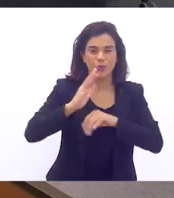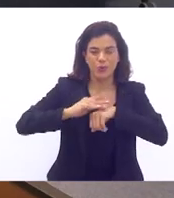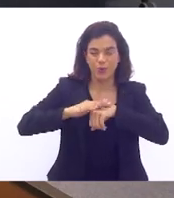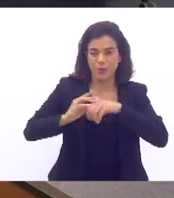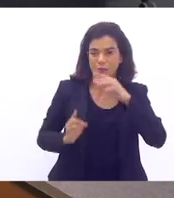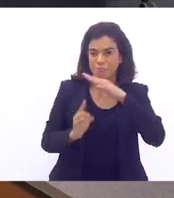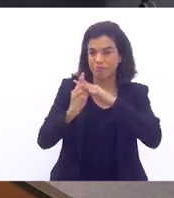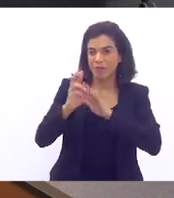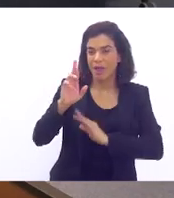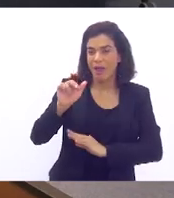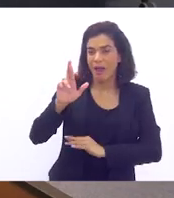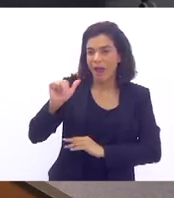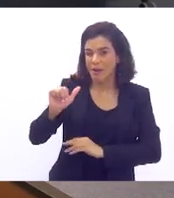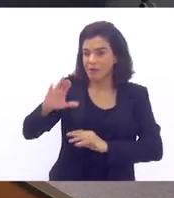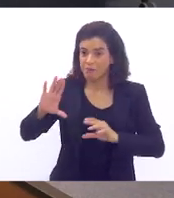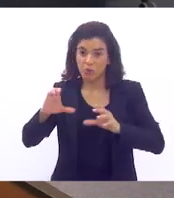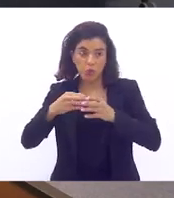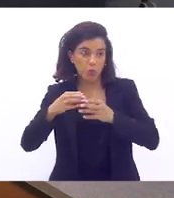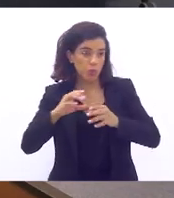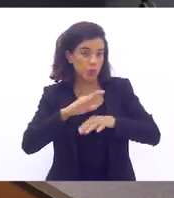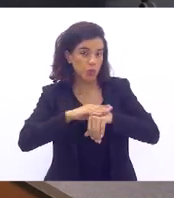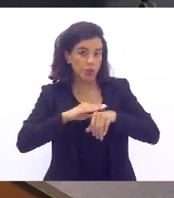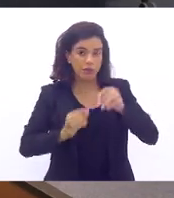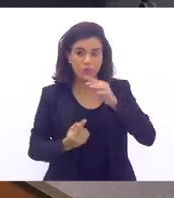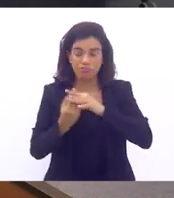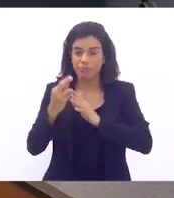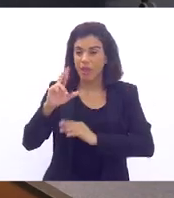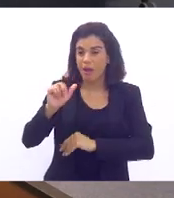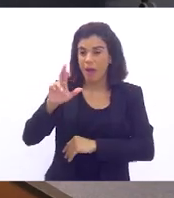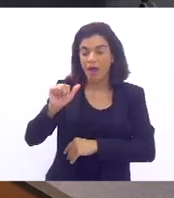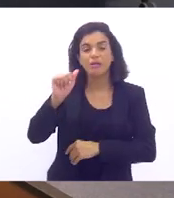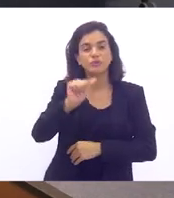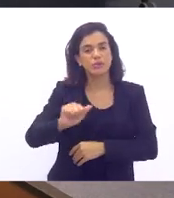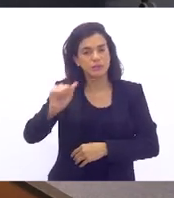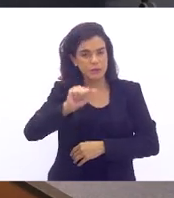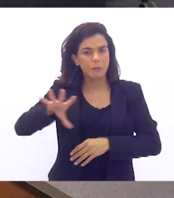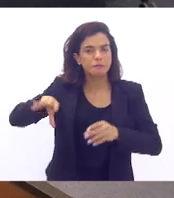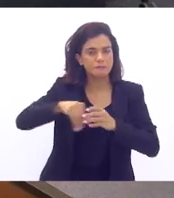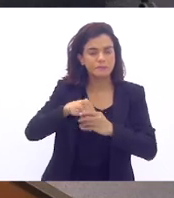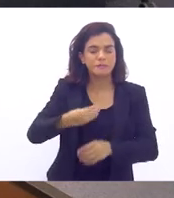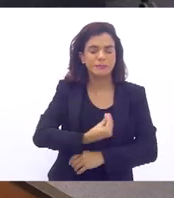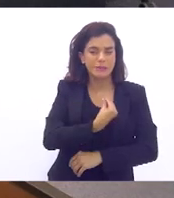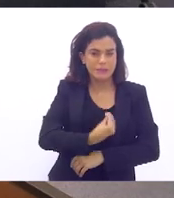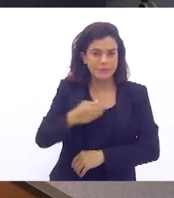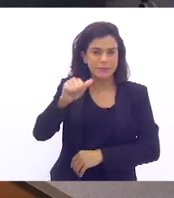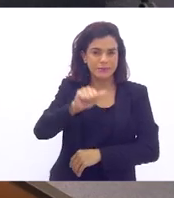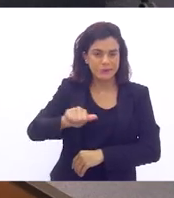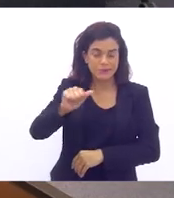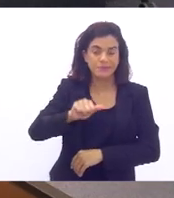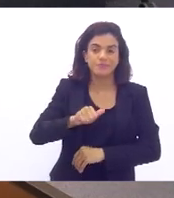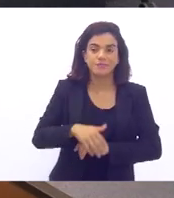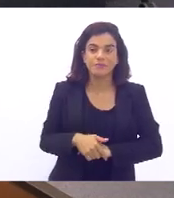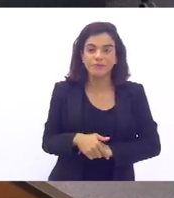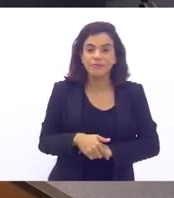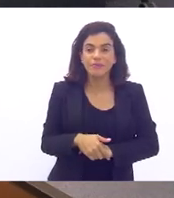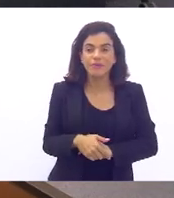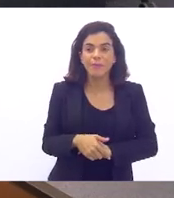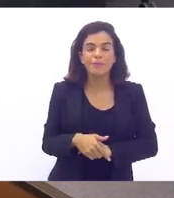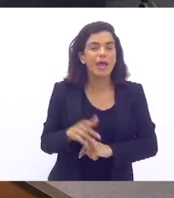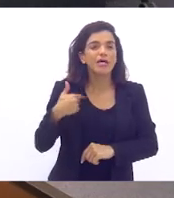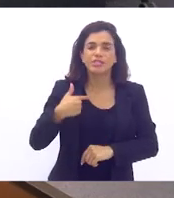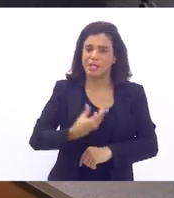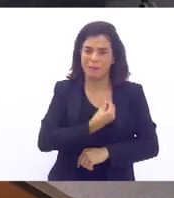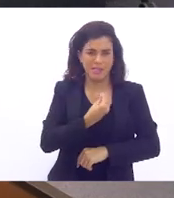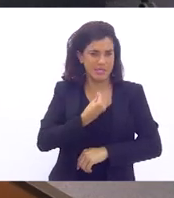raras vocês tem alguém aqui do grupo de doenças raras a nossa Associação participa desse grupo de doenças caminhadas dessas raras enfim a gente se